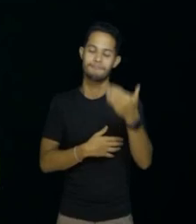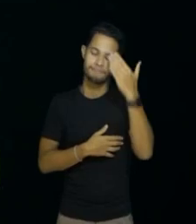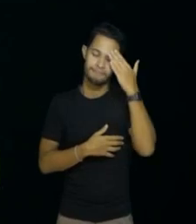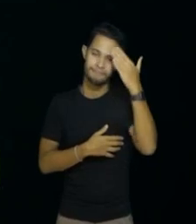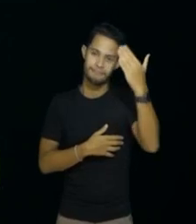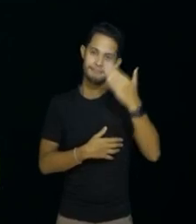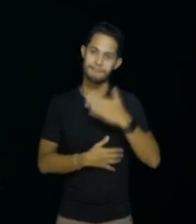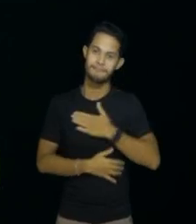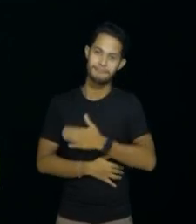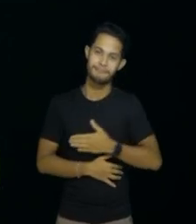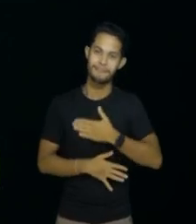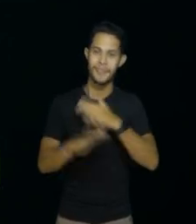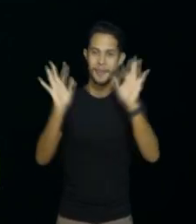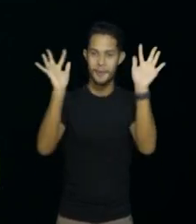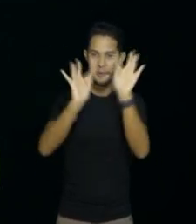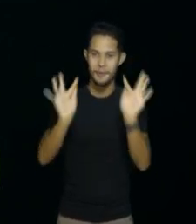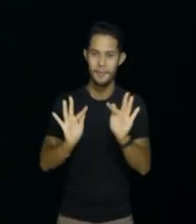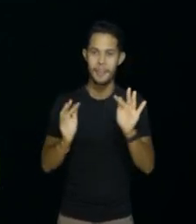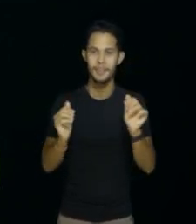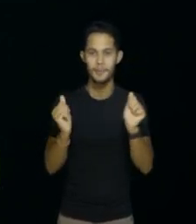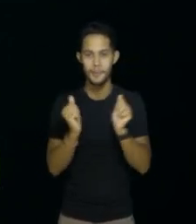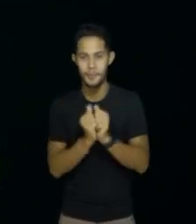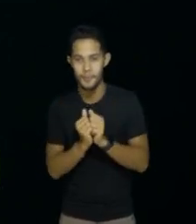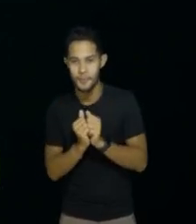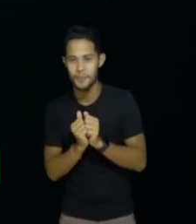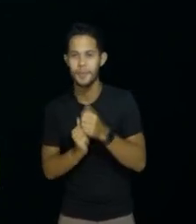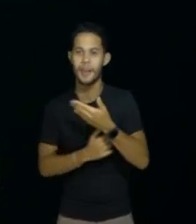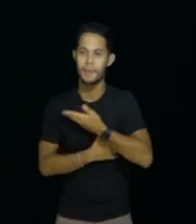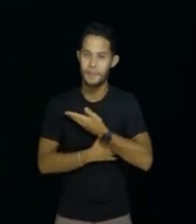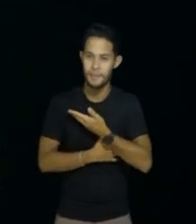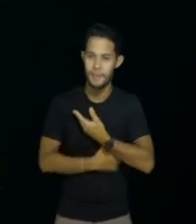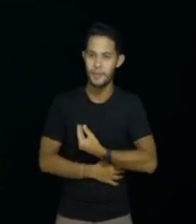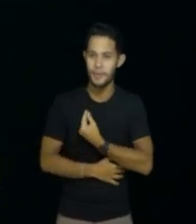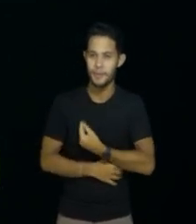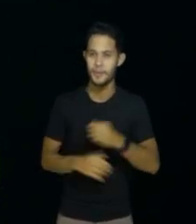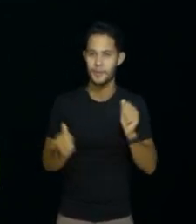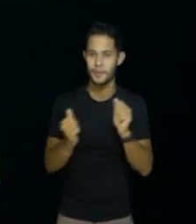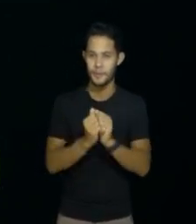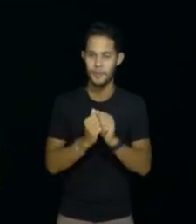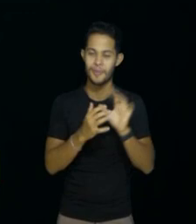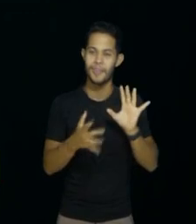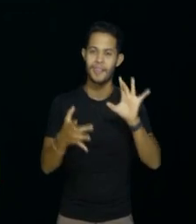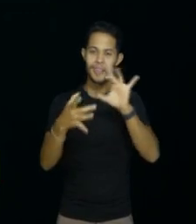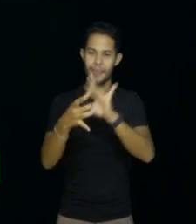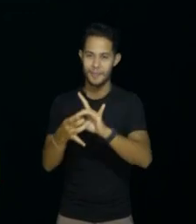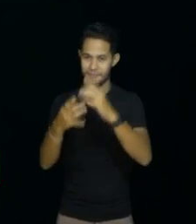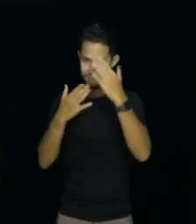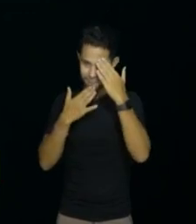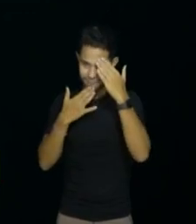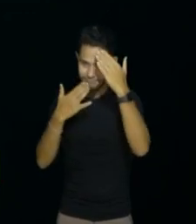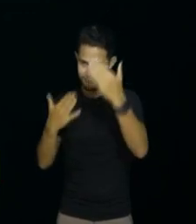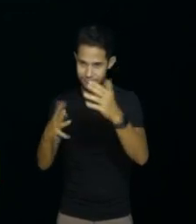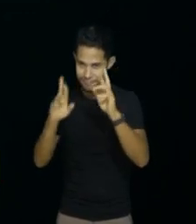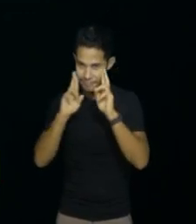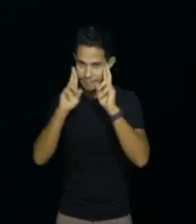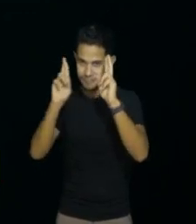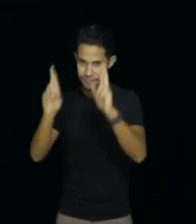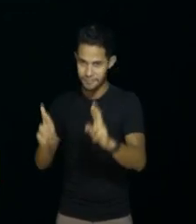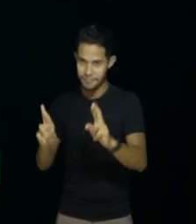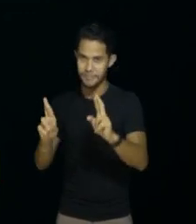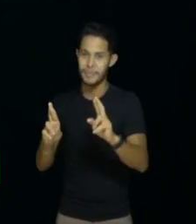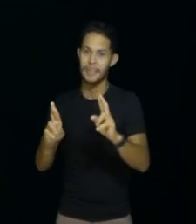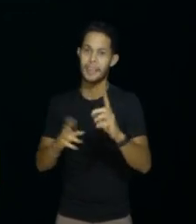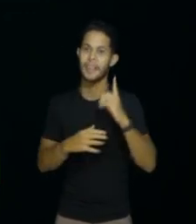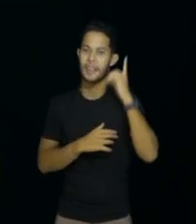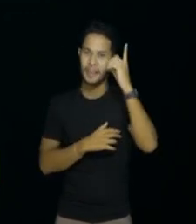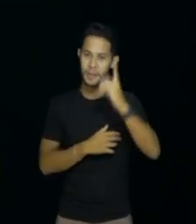a todos pela rica, pela fraterna e pela amiga convivência. Então, com muita lealdade, com muita gratidão, com muito respeito, em nome do deputado Júlio Garcia, né,